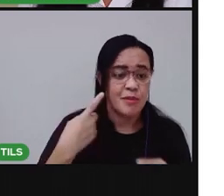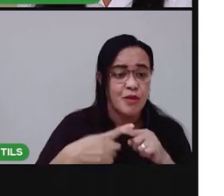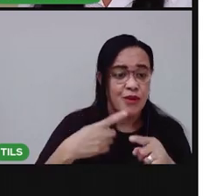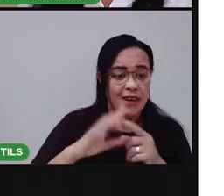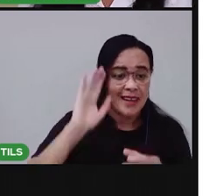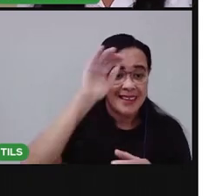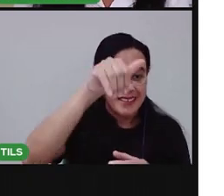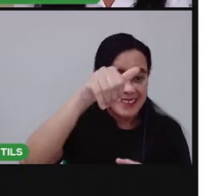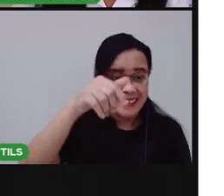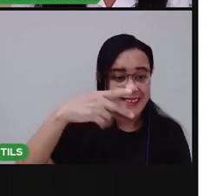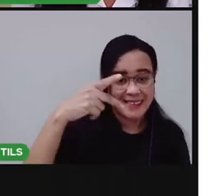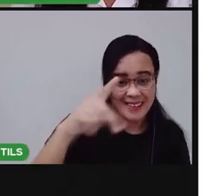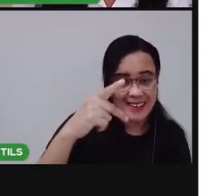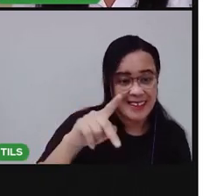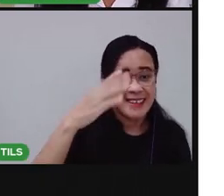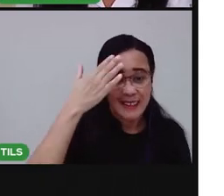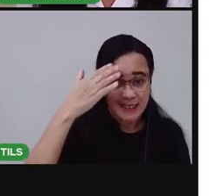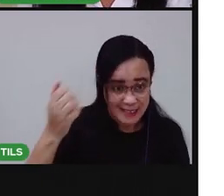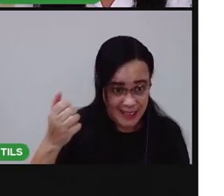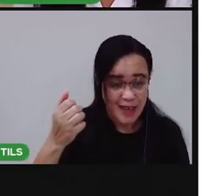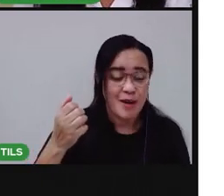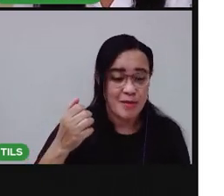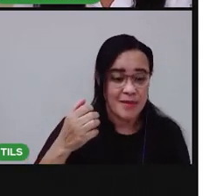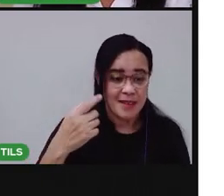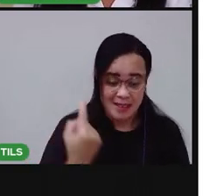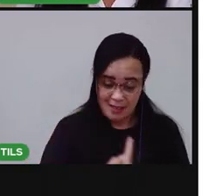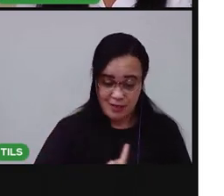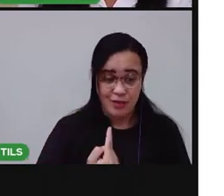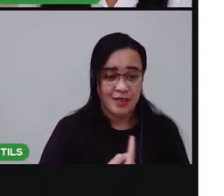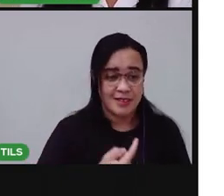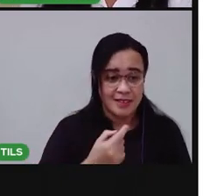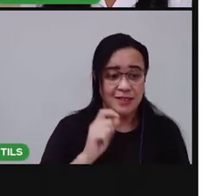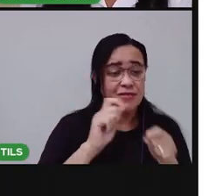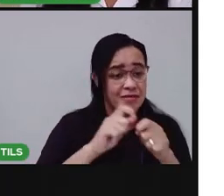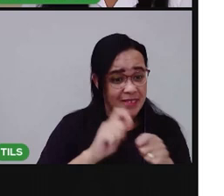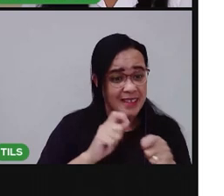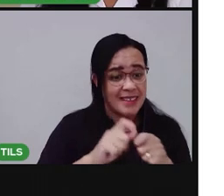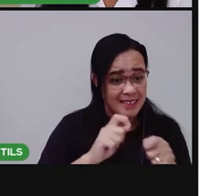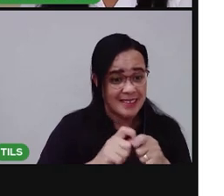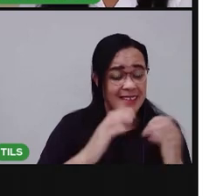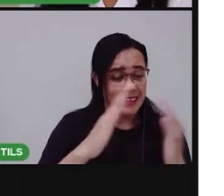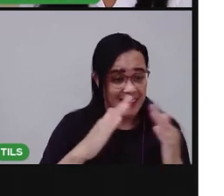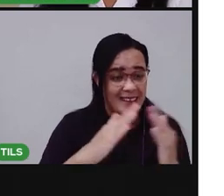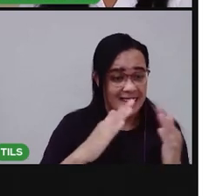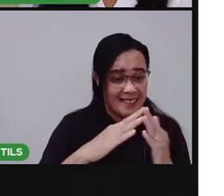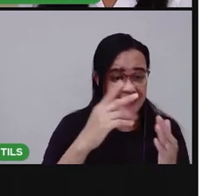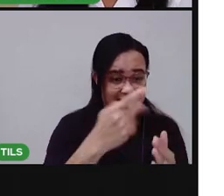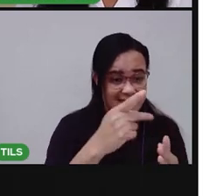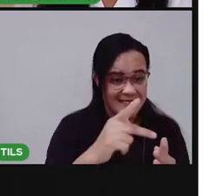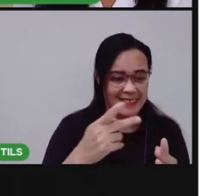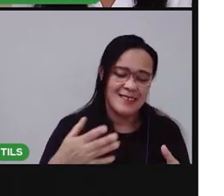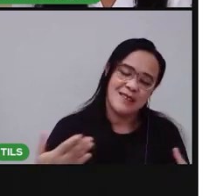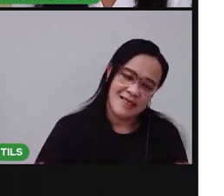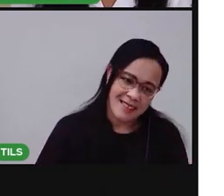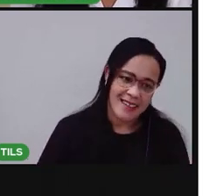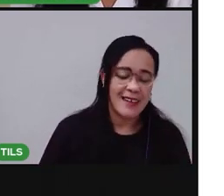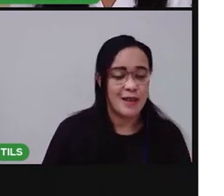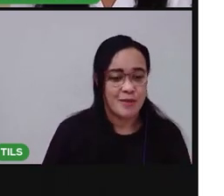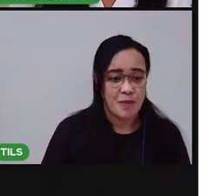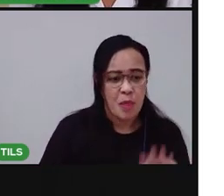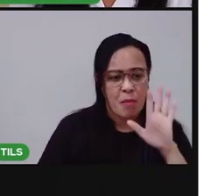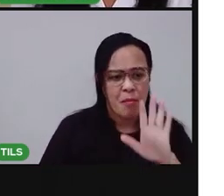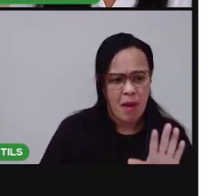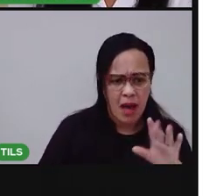instintiva, mas a gente não pode chamar isso de trabalho, porque só quem trabalha são os seres